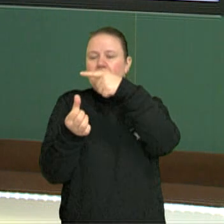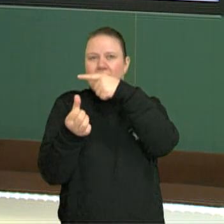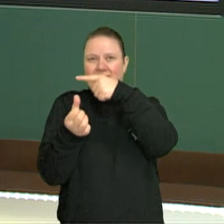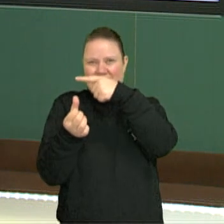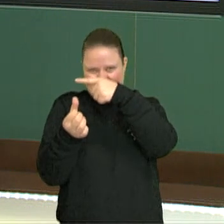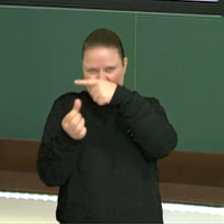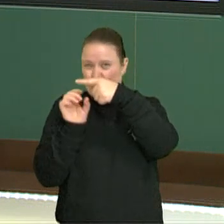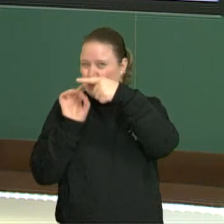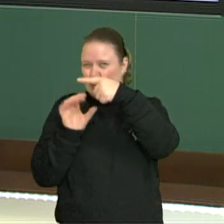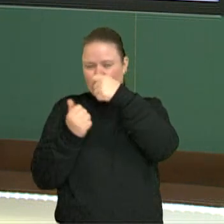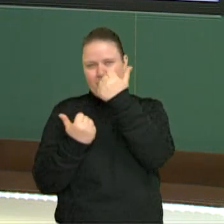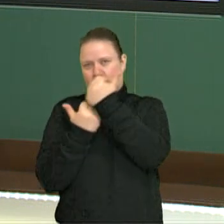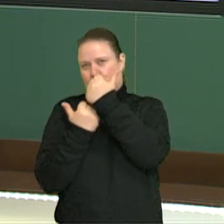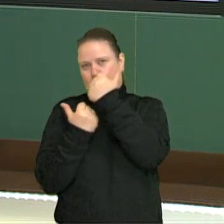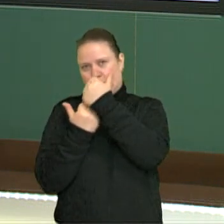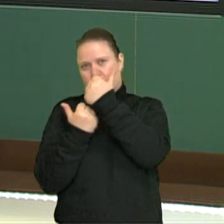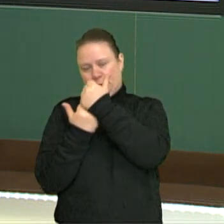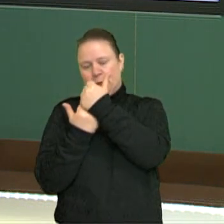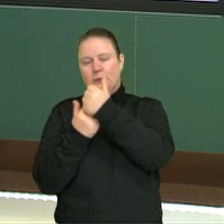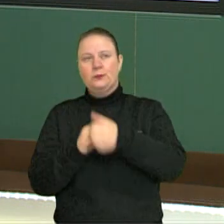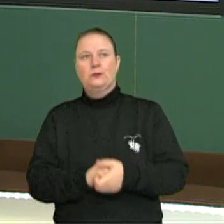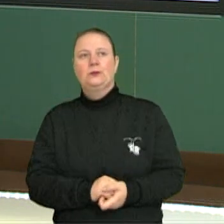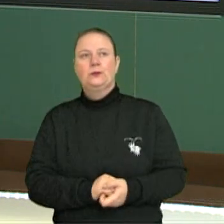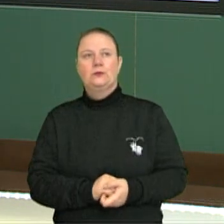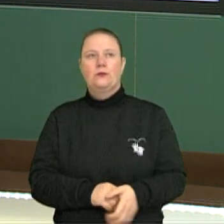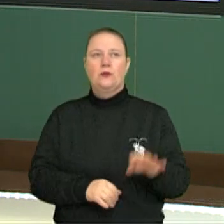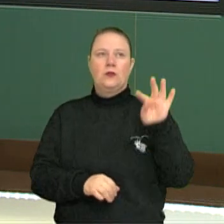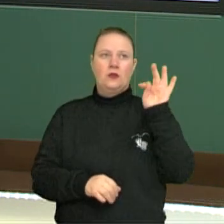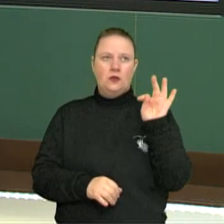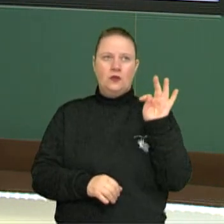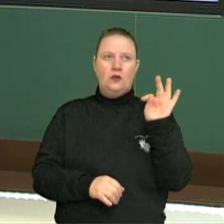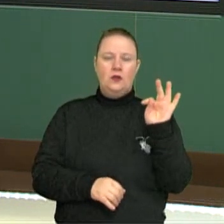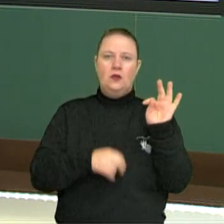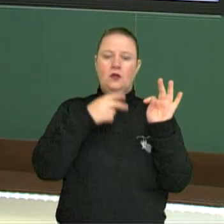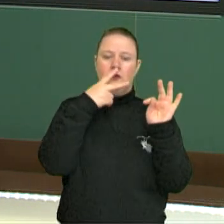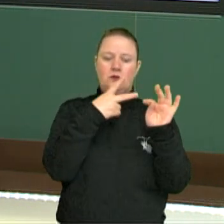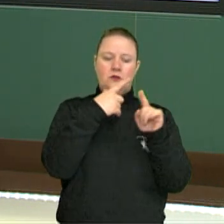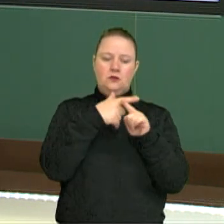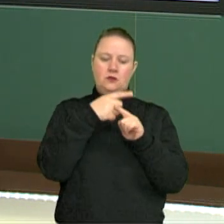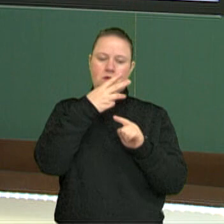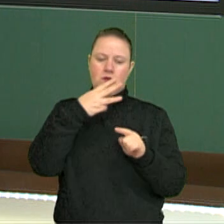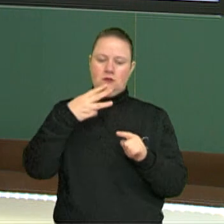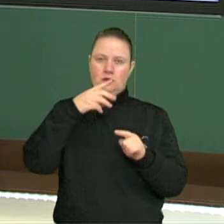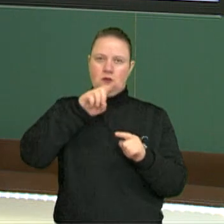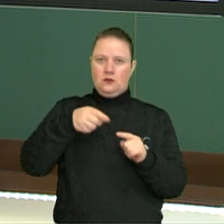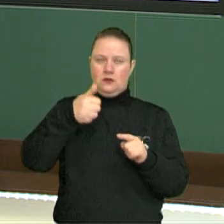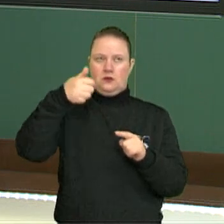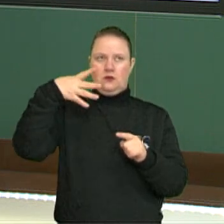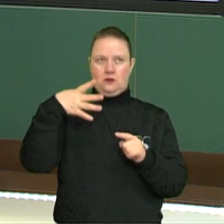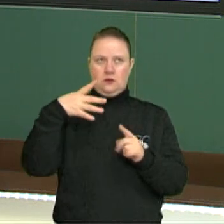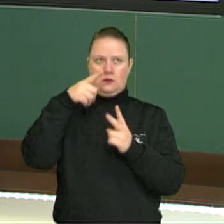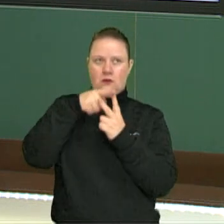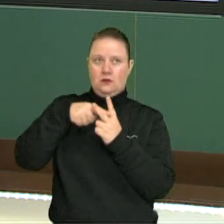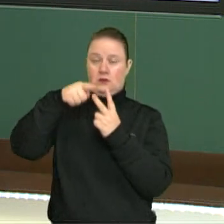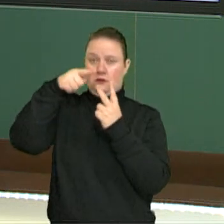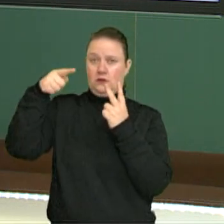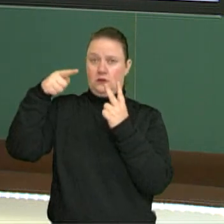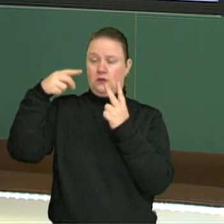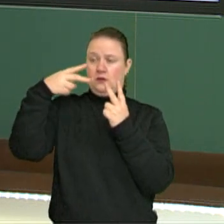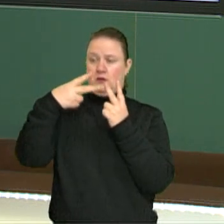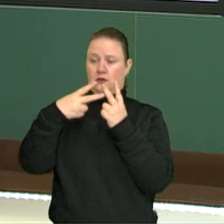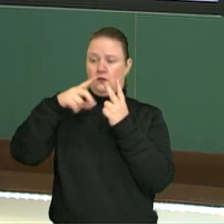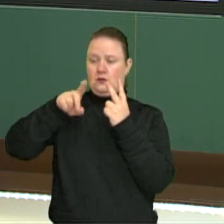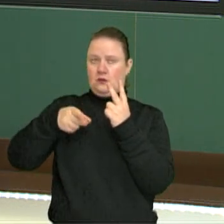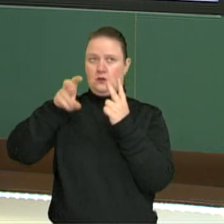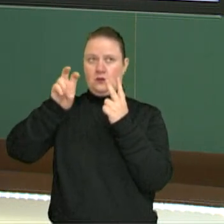2 vezes 3,14 vezes a raiz de 4 sobre 1,6. Se eu dividir 4